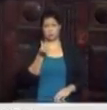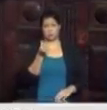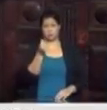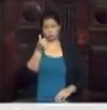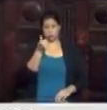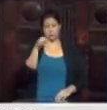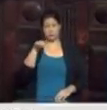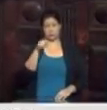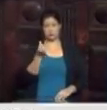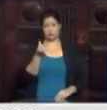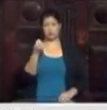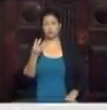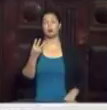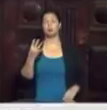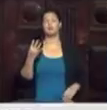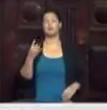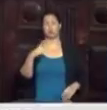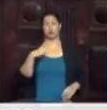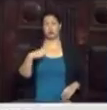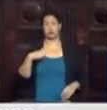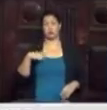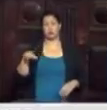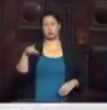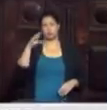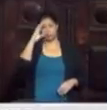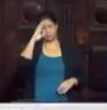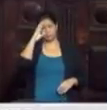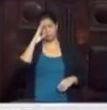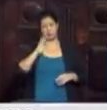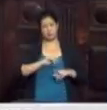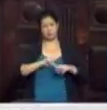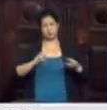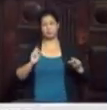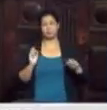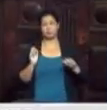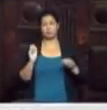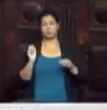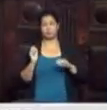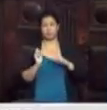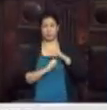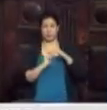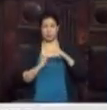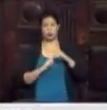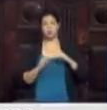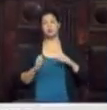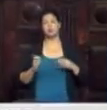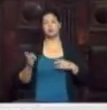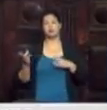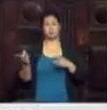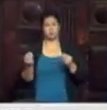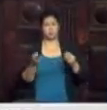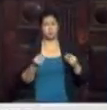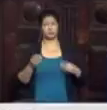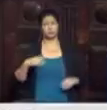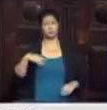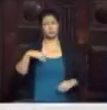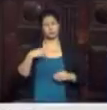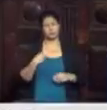ditadura civil-militar empresarial, muitos escreviam nas paredes: só a luta armada derruba a